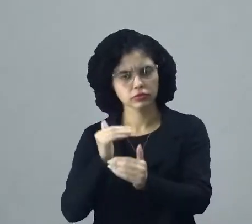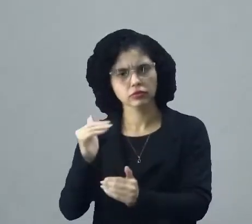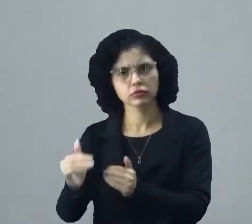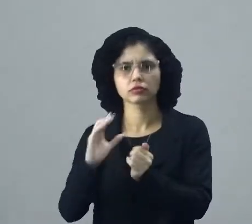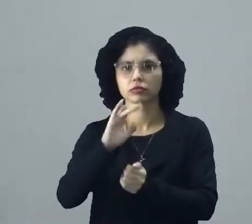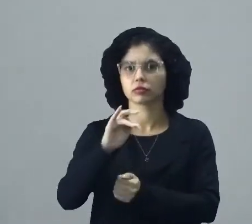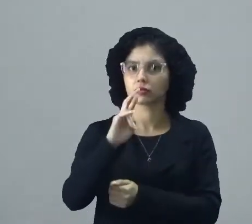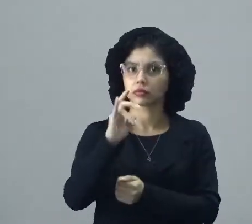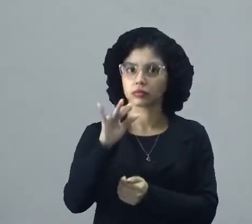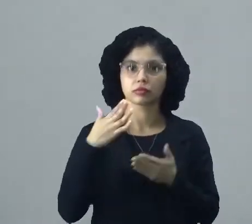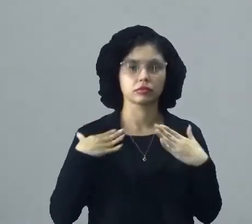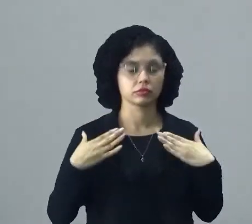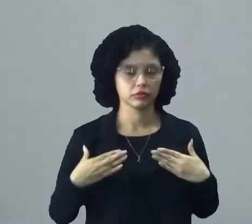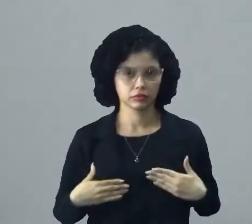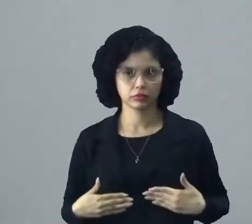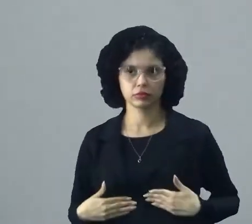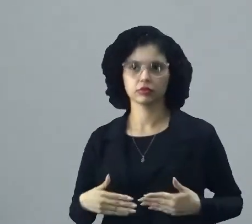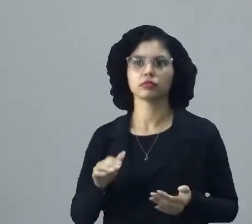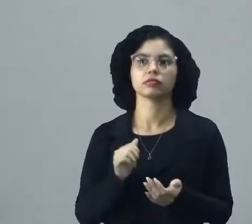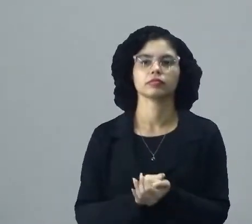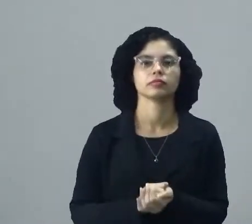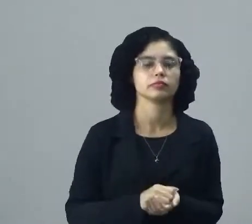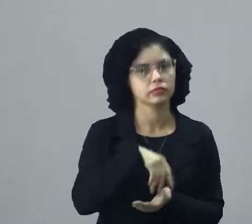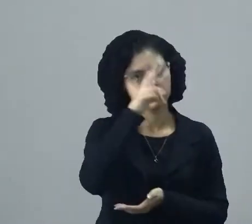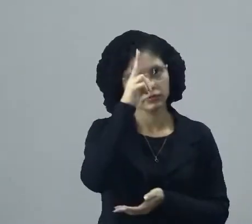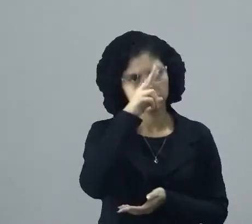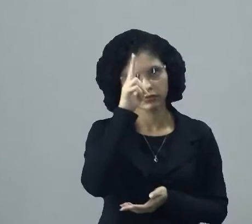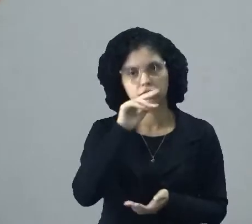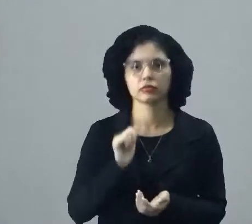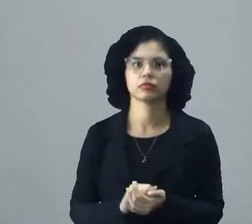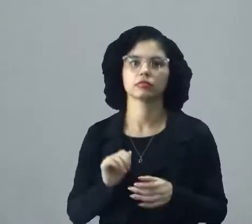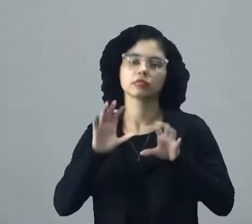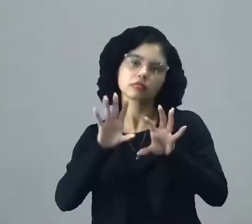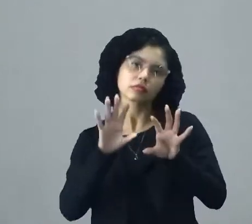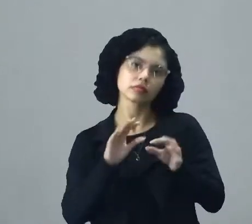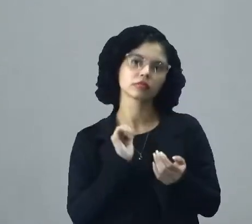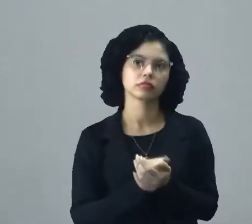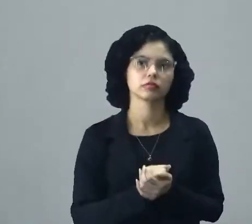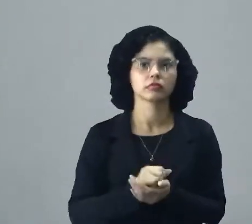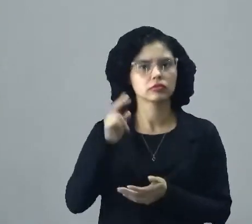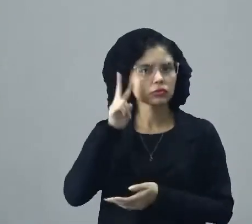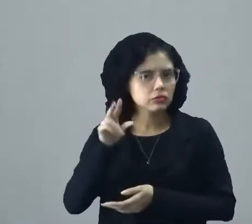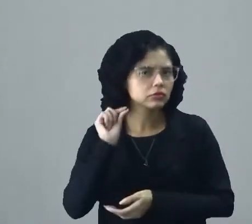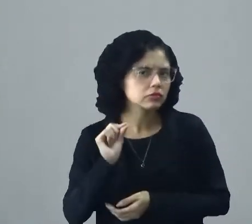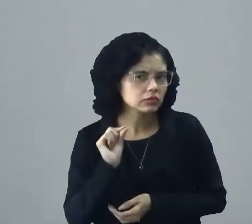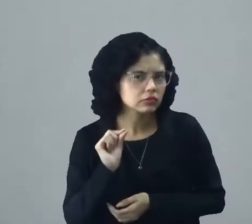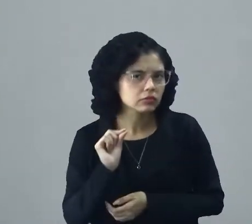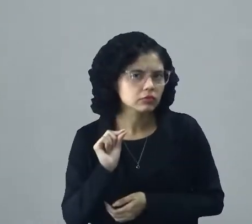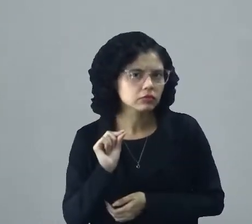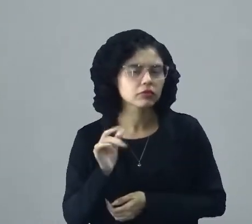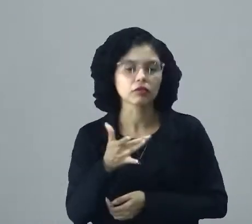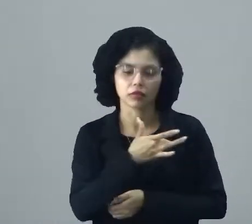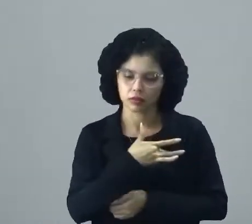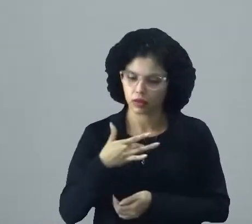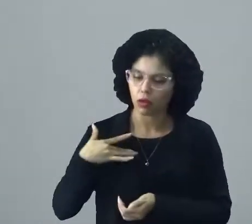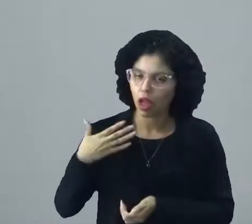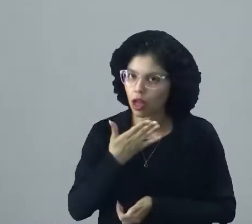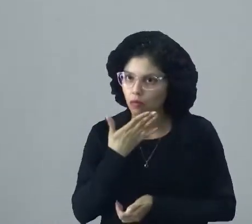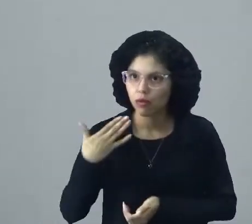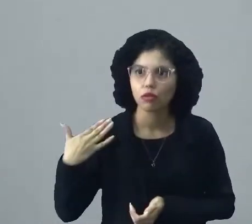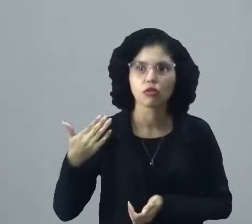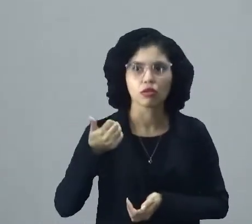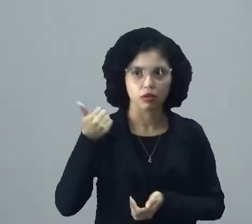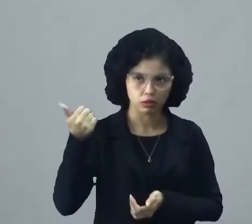desenvolver capacidades físicas. Lembrando que nesse retrospecto a gente consegue aprimorar a saúde, que a gente já acabou